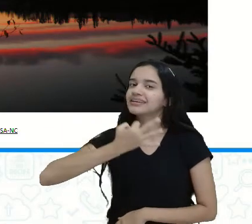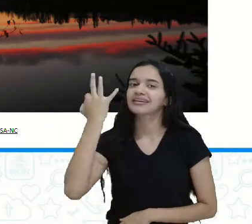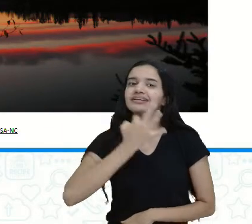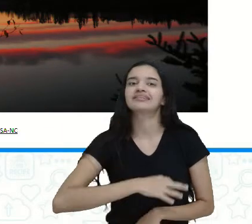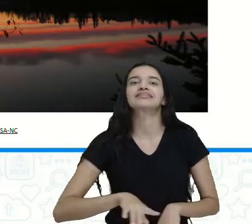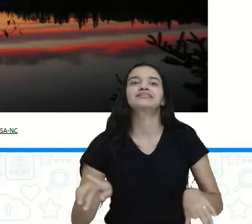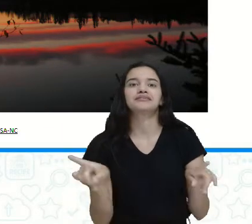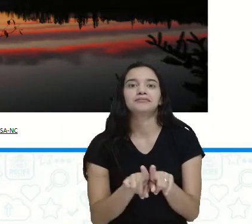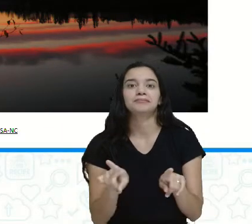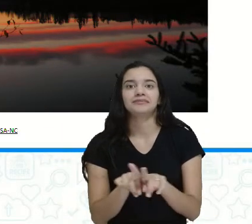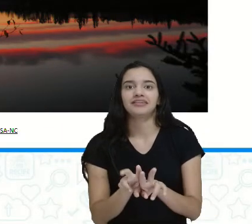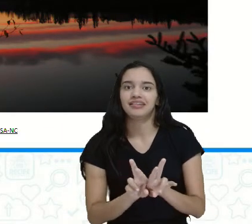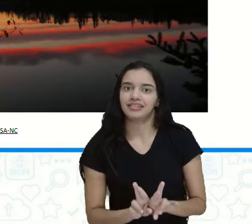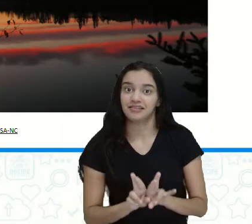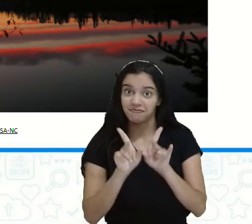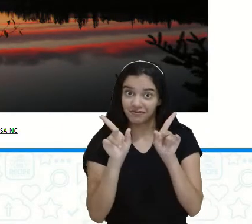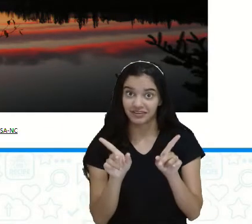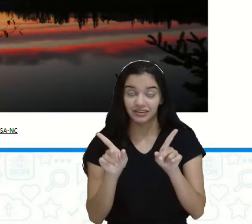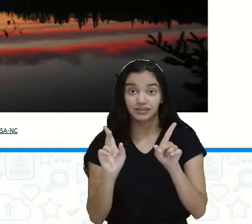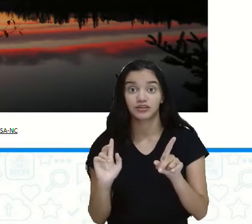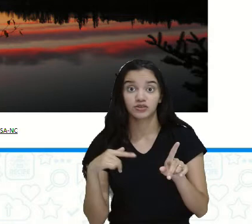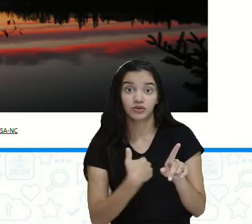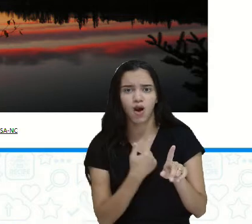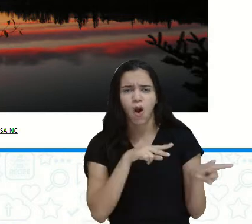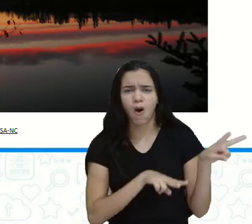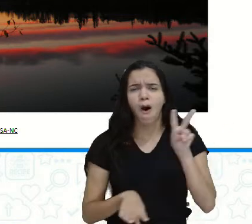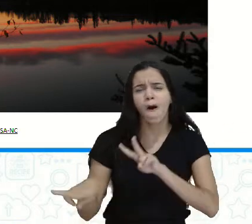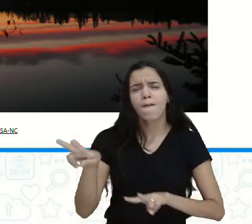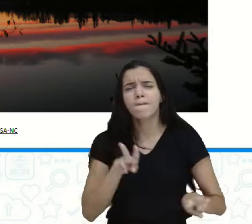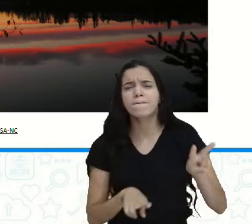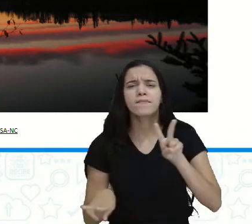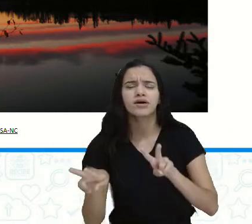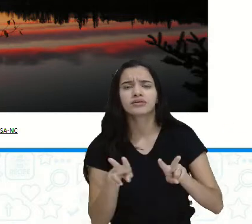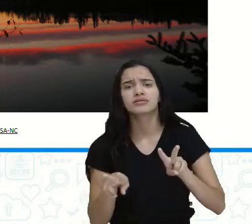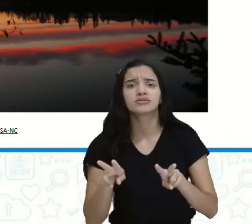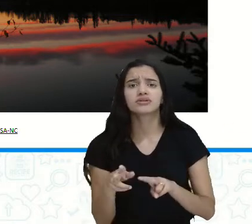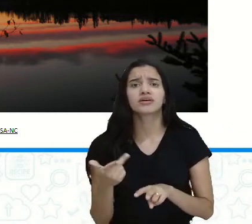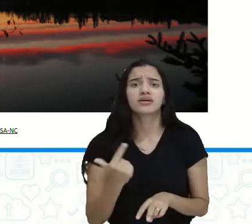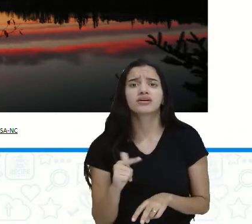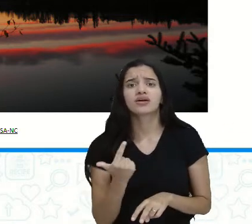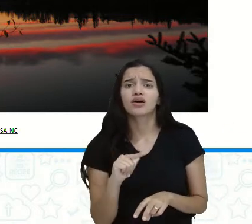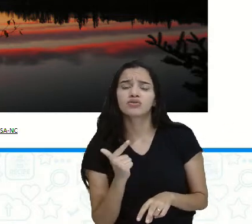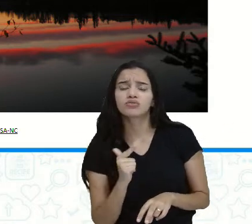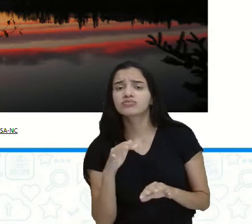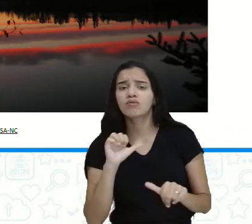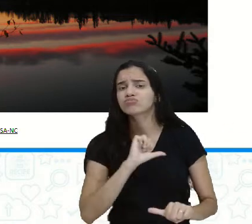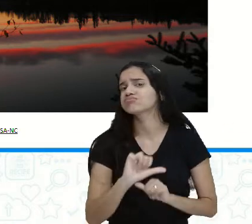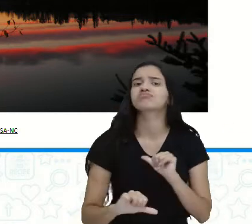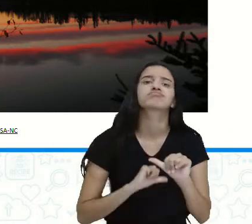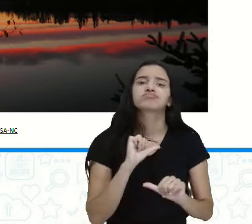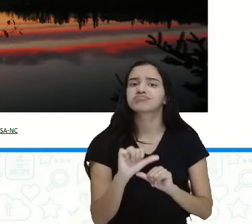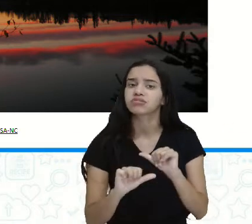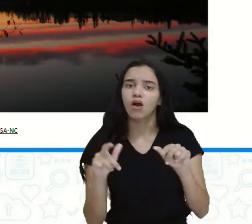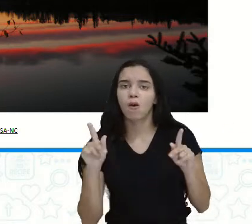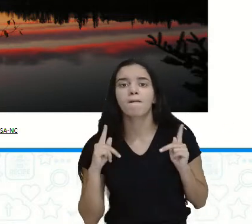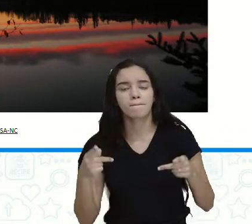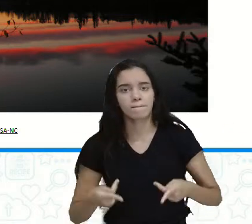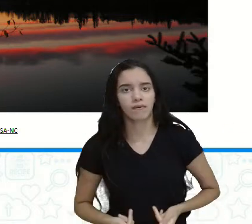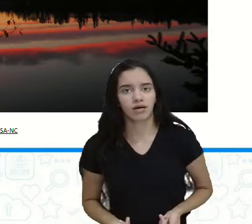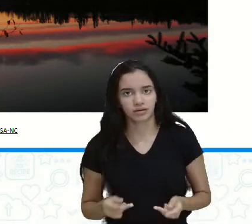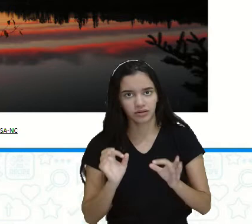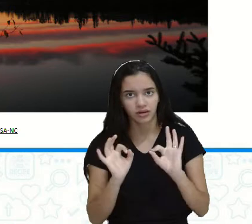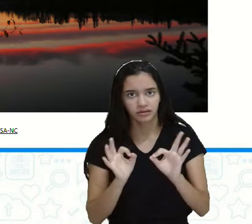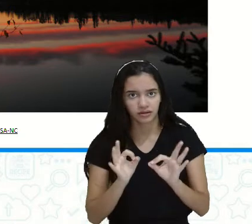diferente. Nessa paisagem, nós já observamos que não tem aparentemente nenhuma modificação humana,